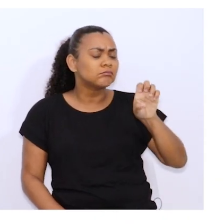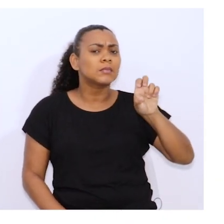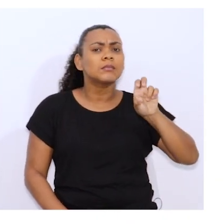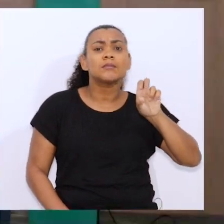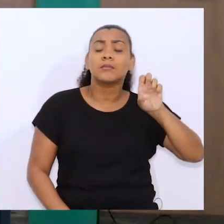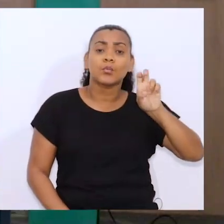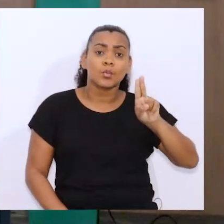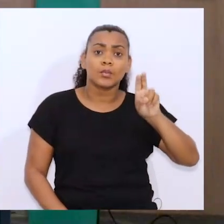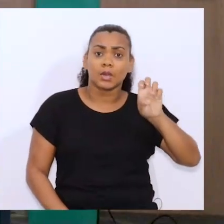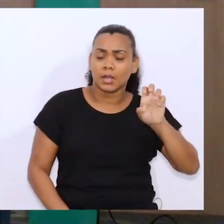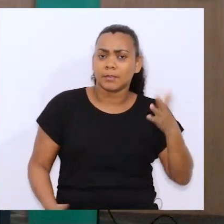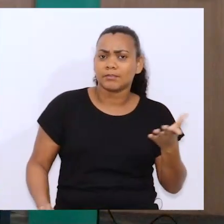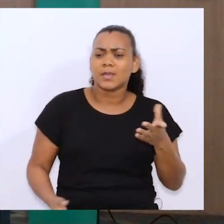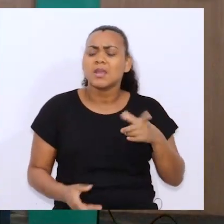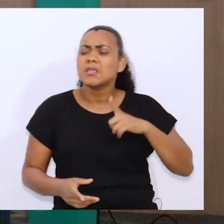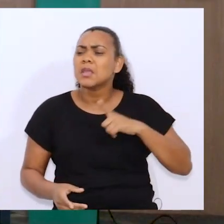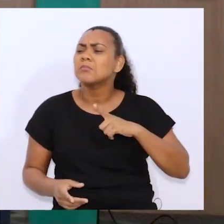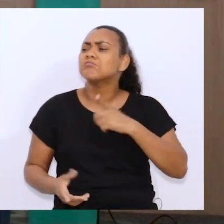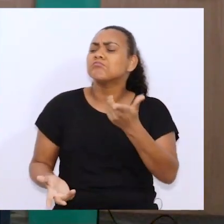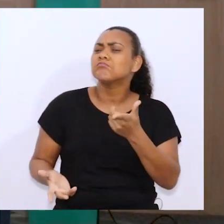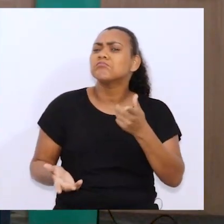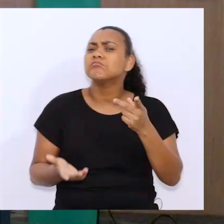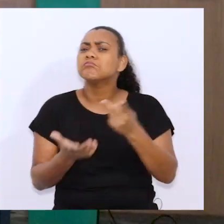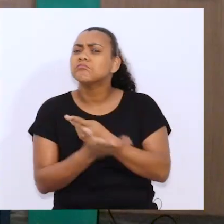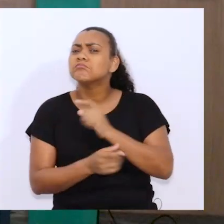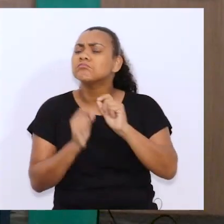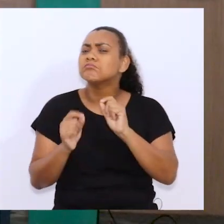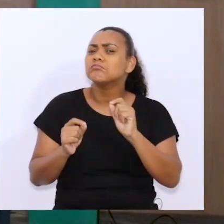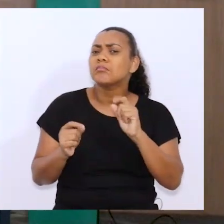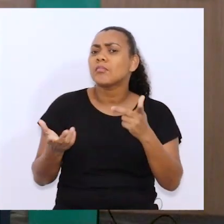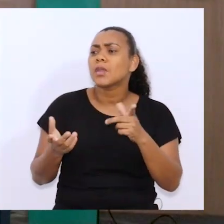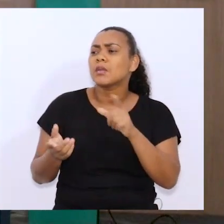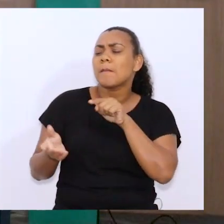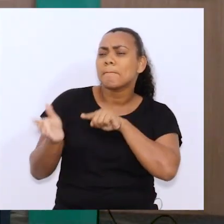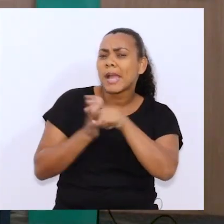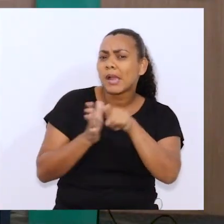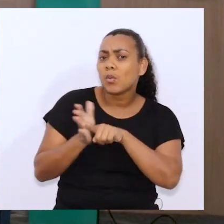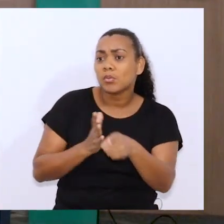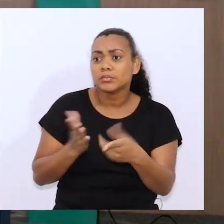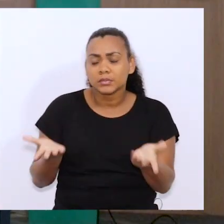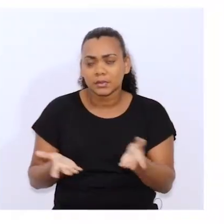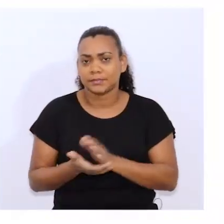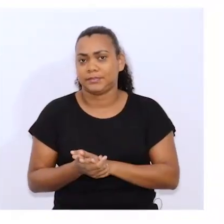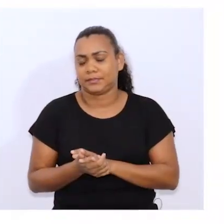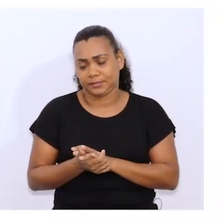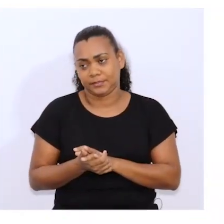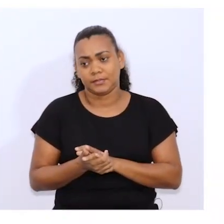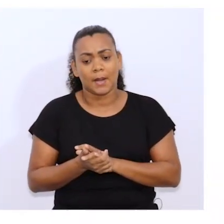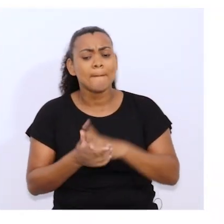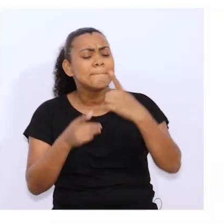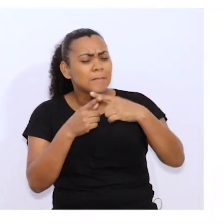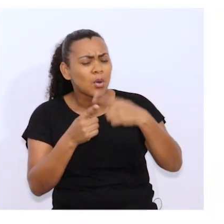aí o motivo, a causa que essa pessoa está indagando não saber.